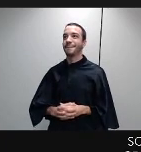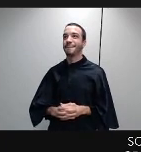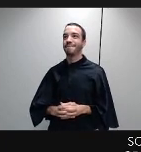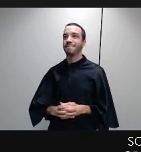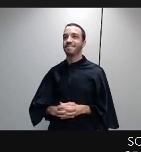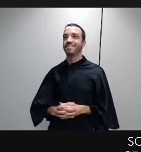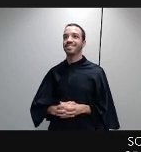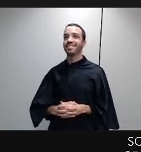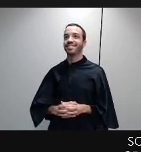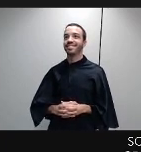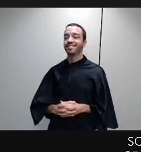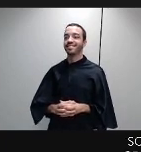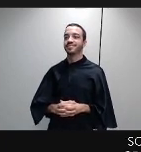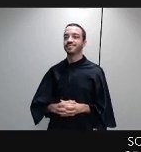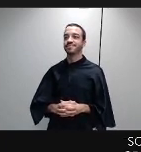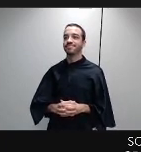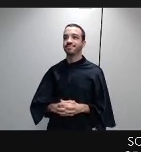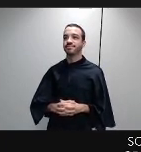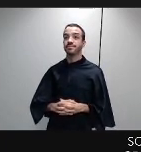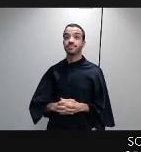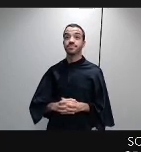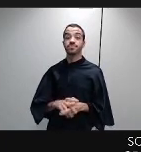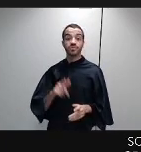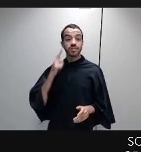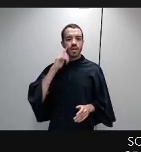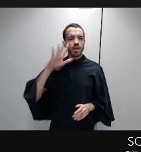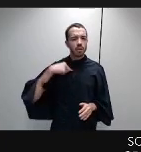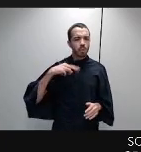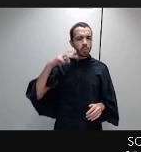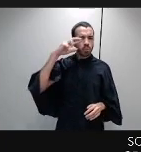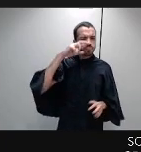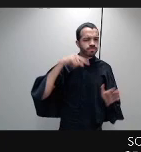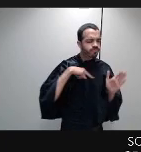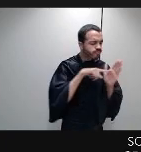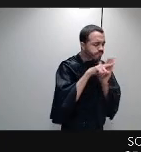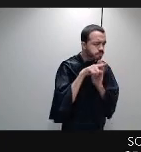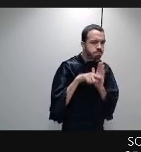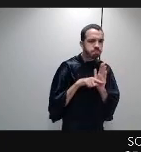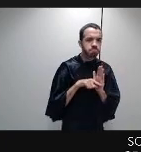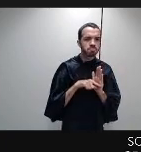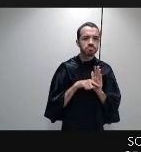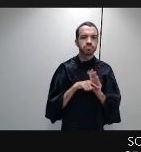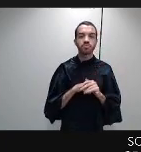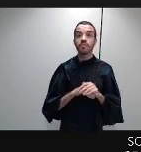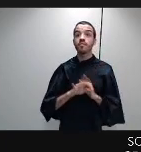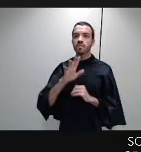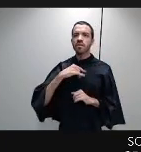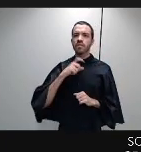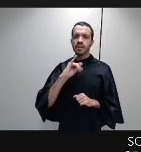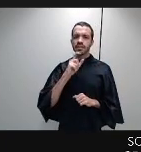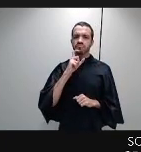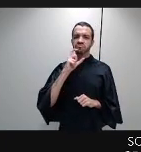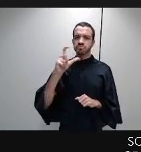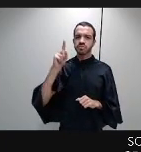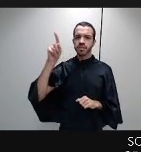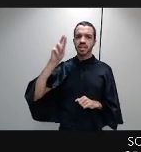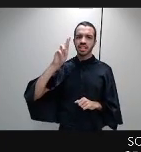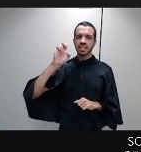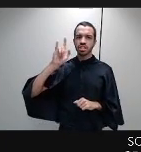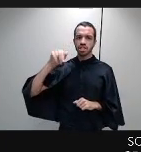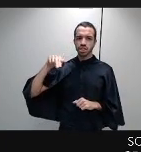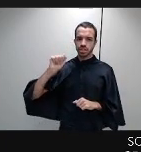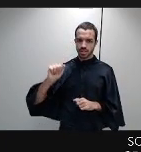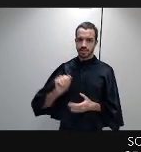amiga está Pois sabe que é que eu tô observando aqui até adiantar para ministrar Residencial foi feito